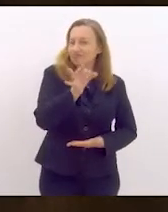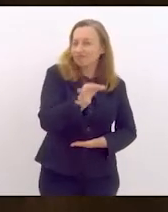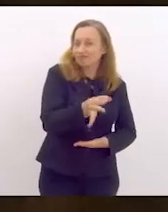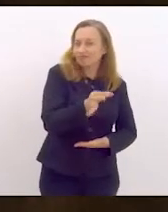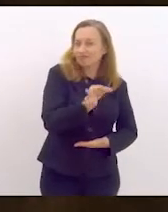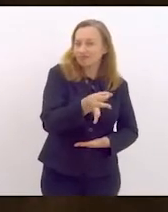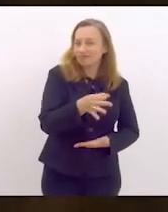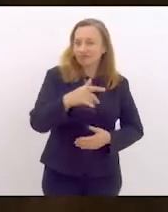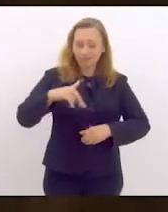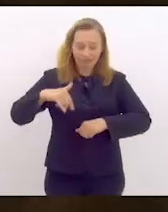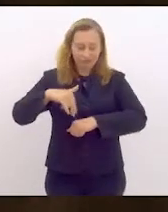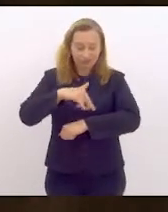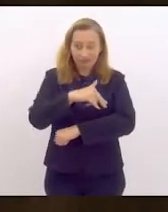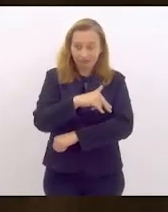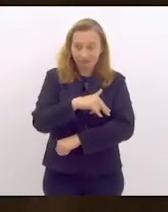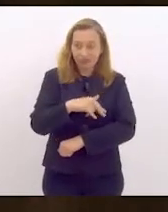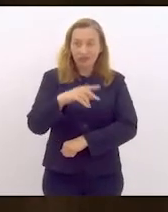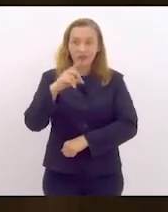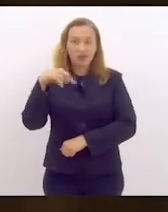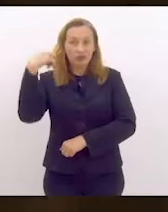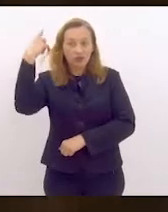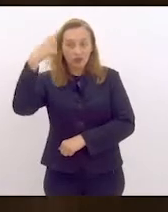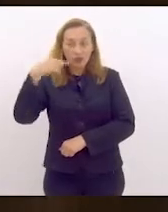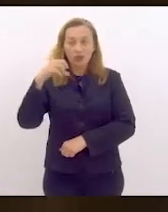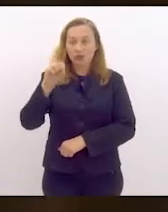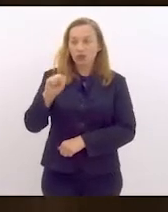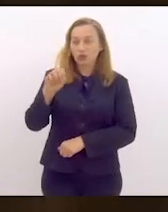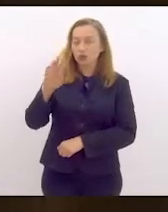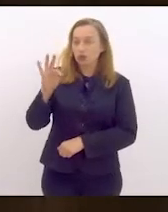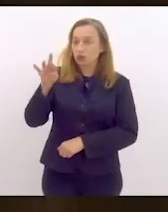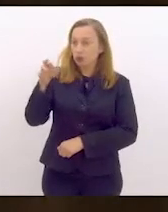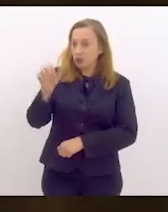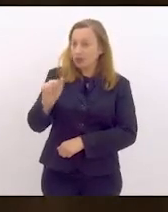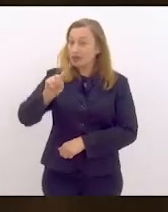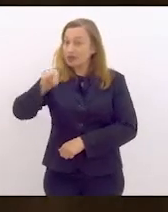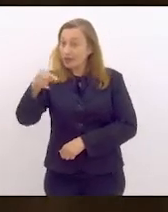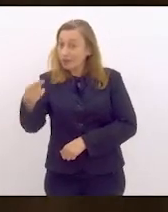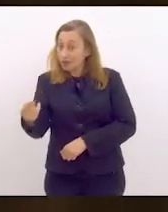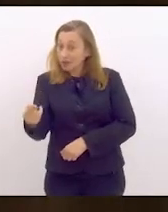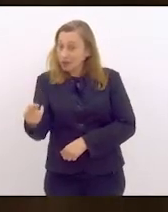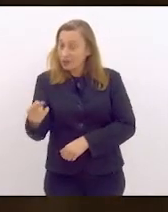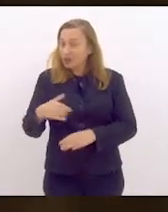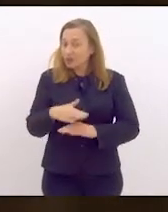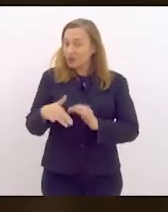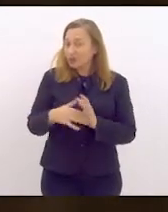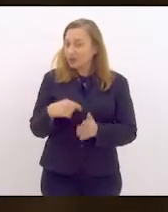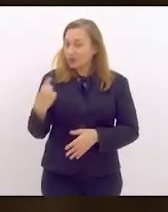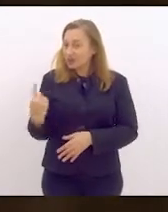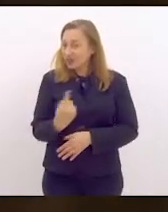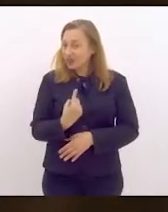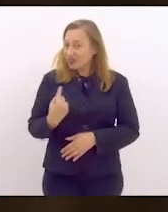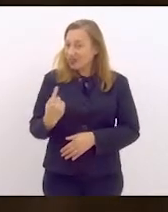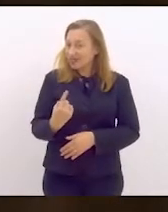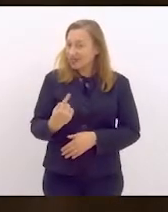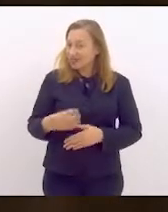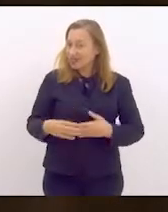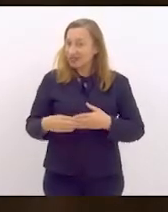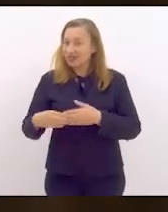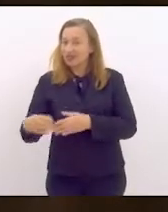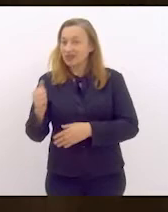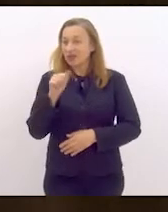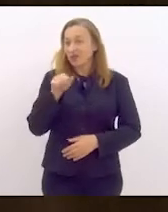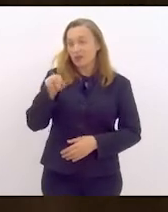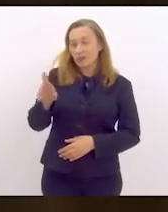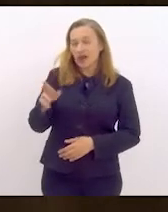exatamente no desfile do Loucura Suburbana. Depois do desfile, todos nós nos dirigimos ao Bar do